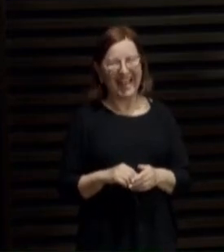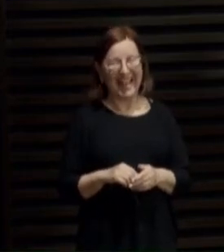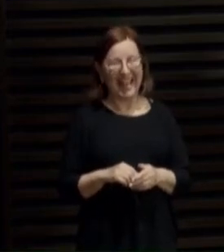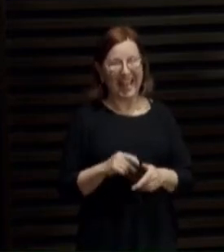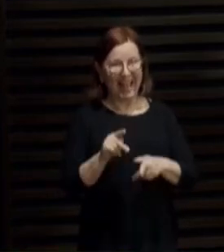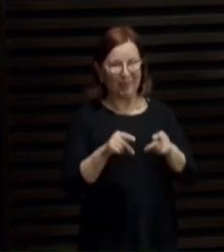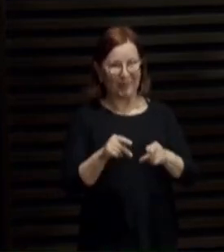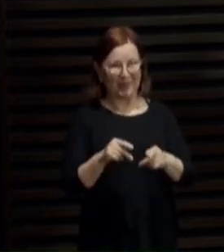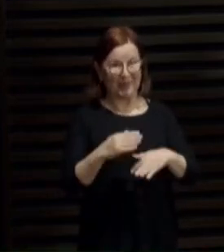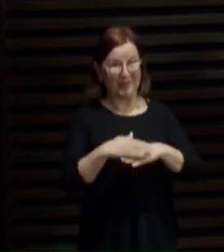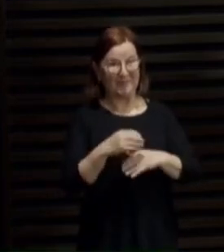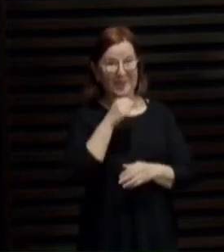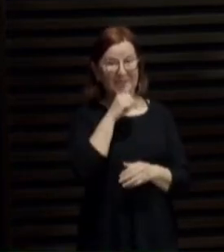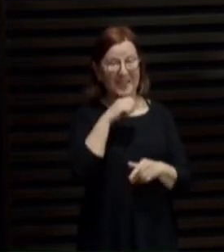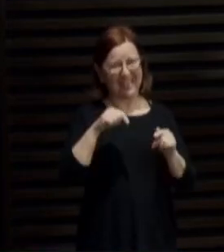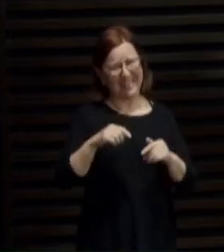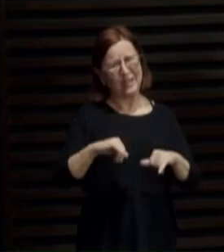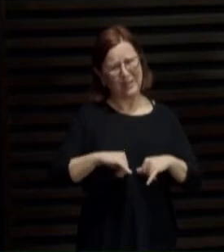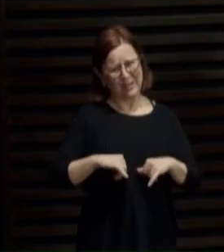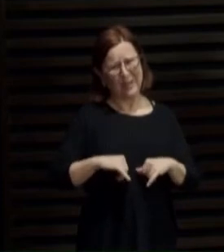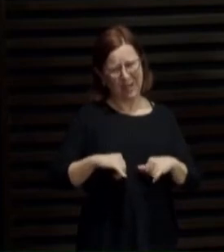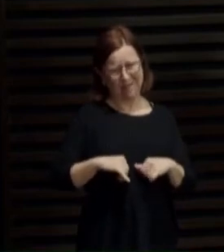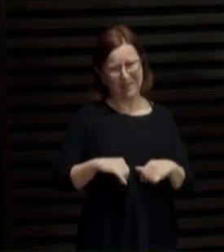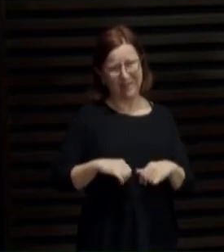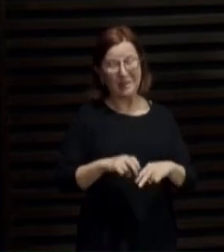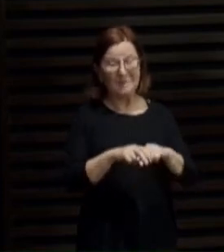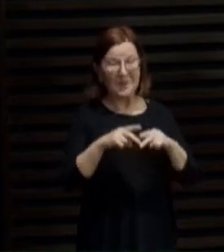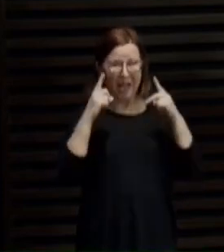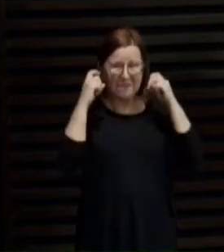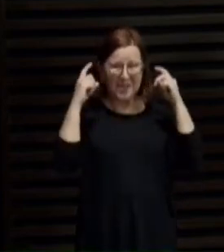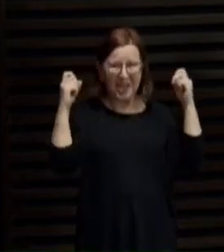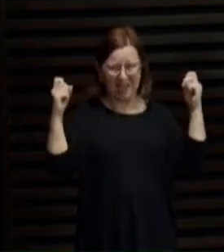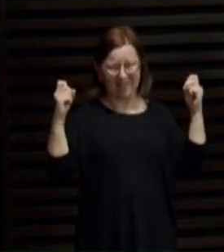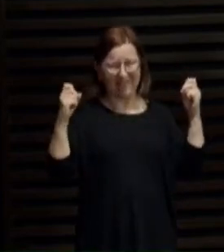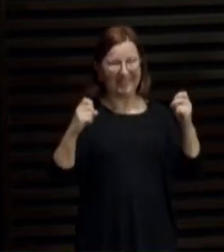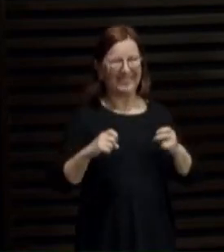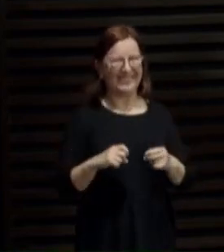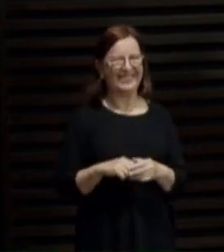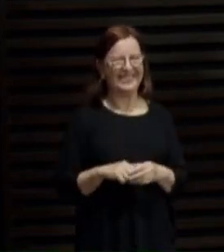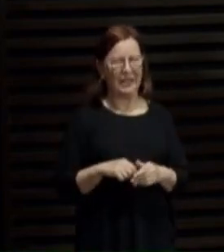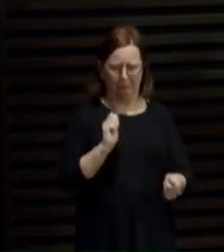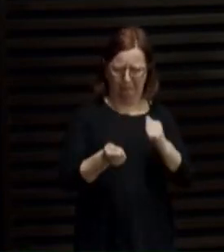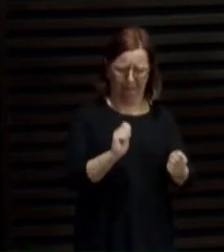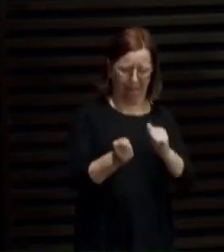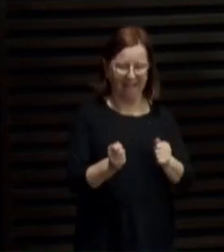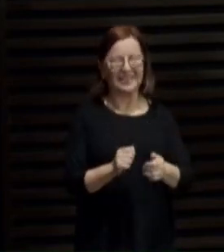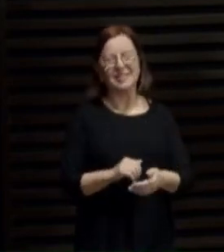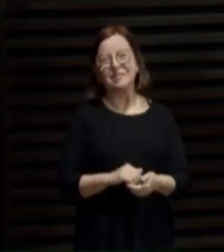eles sofrem, às vezes, são mais surdos, mas sofrem com o batuque,